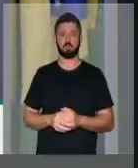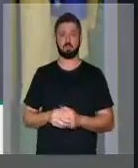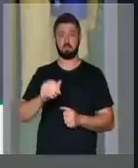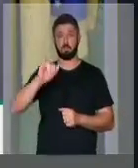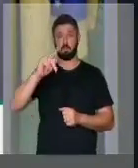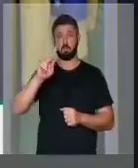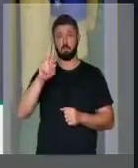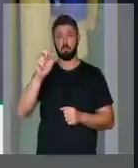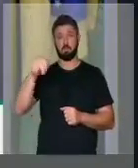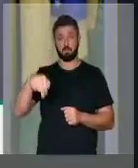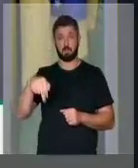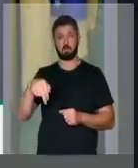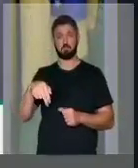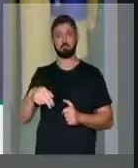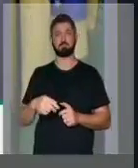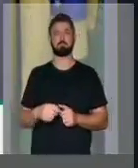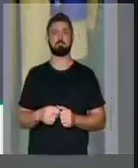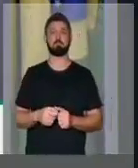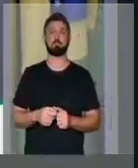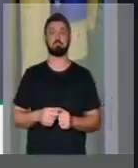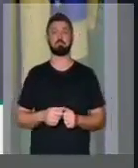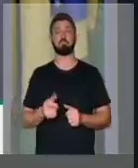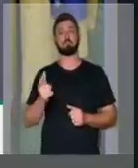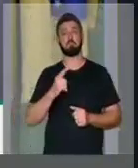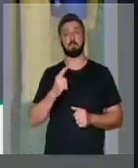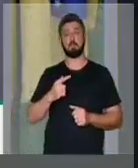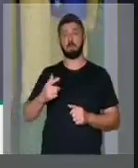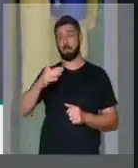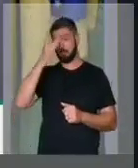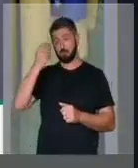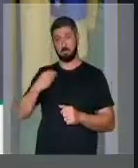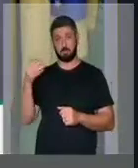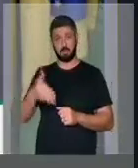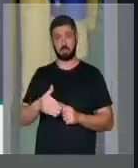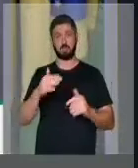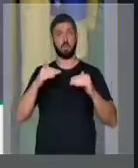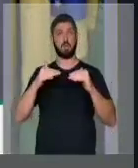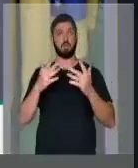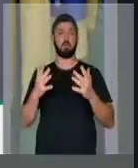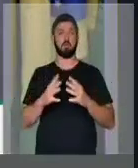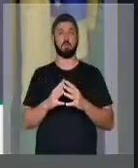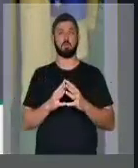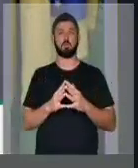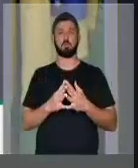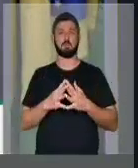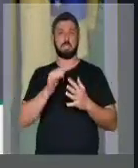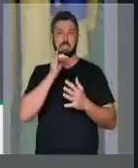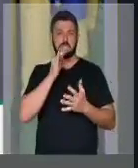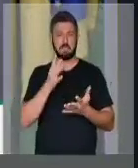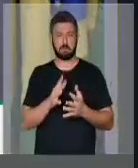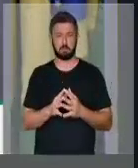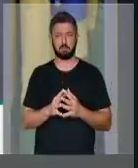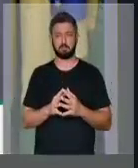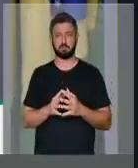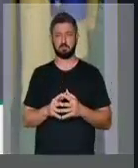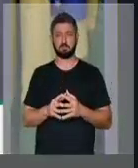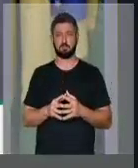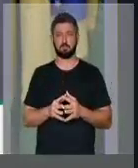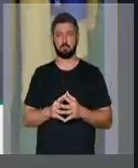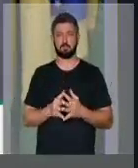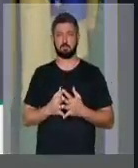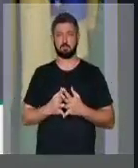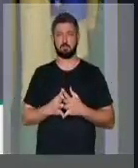IFAM, senhor presidente, faz parte de figuras do nível, só para dar um exemplo, a Vossa